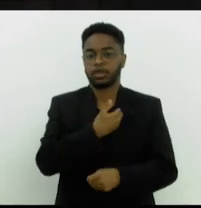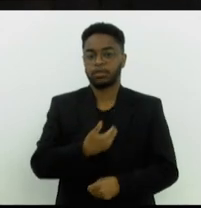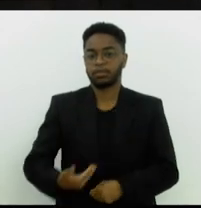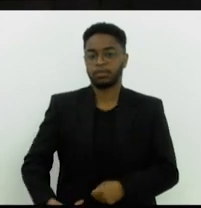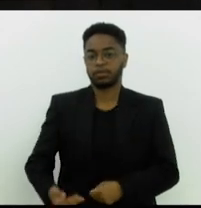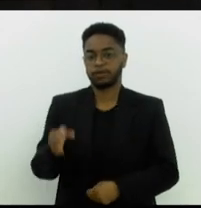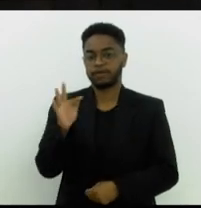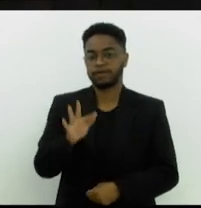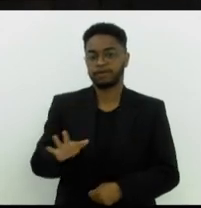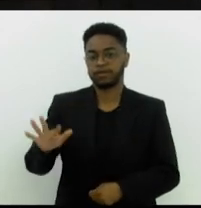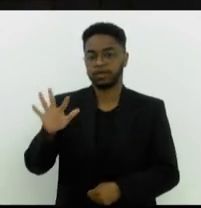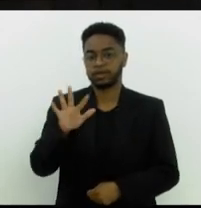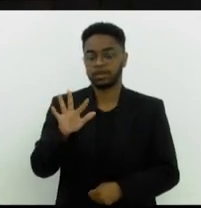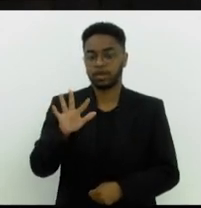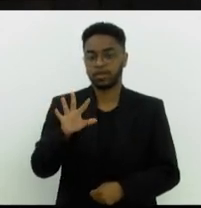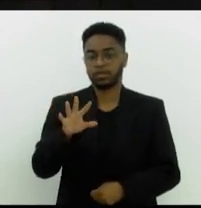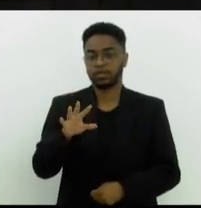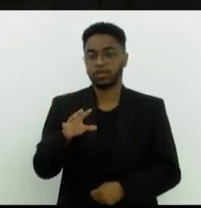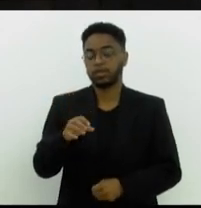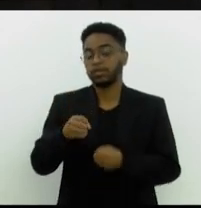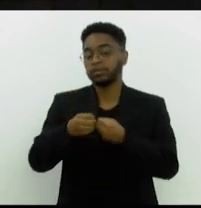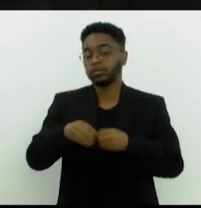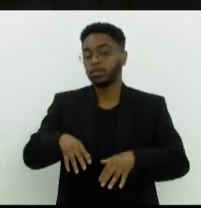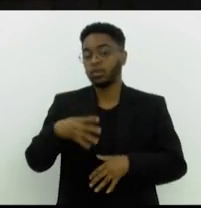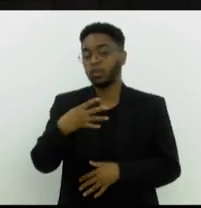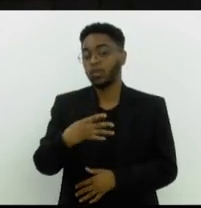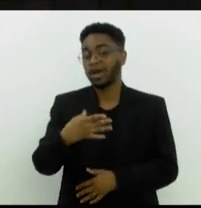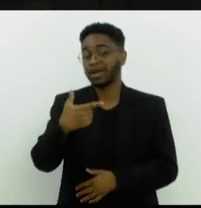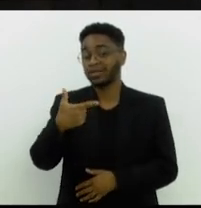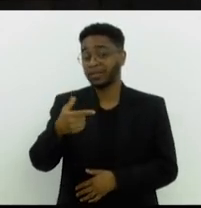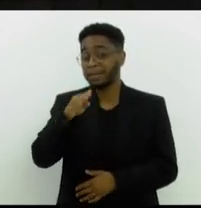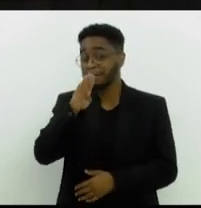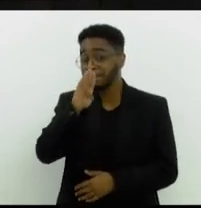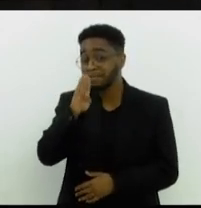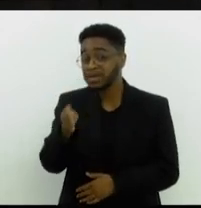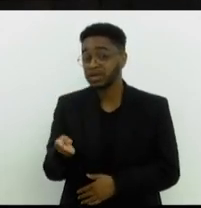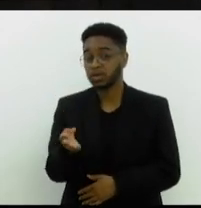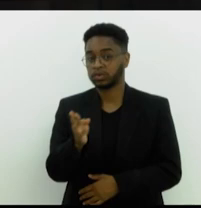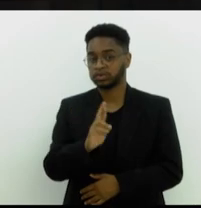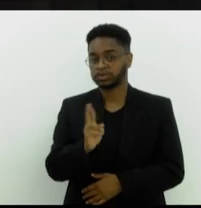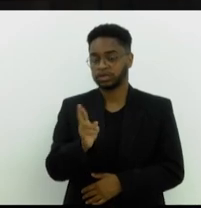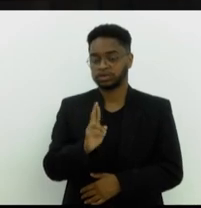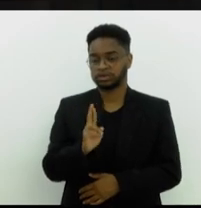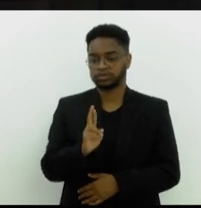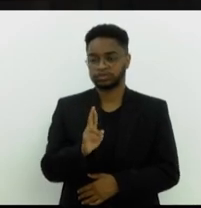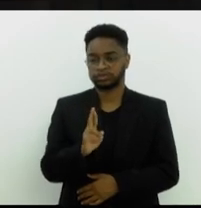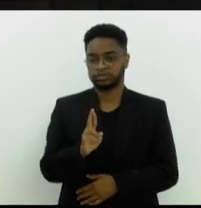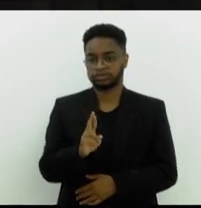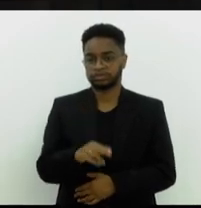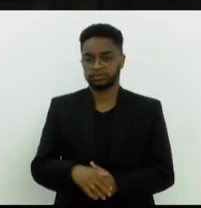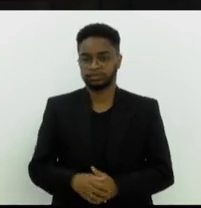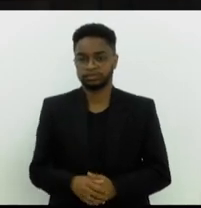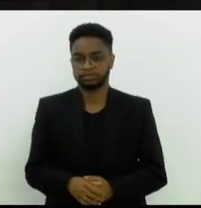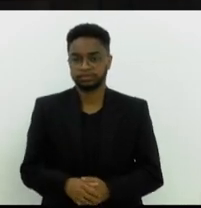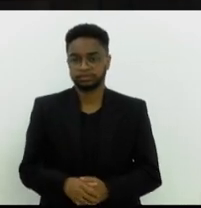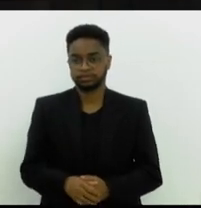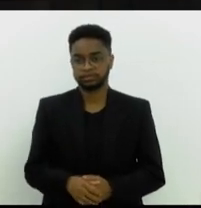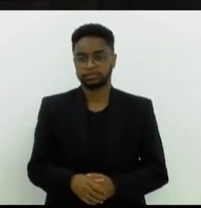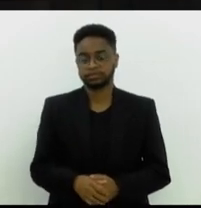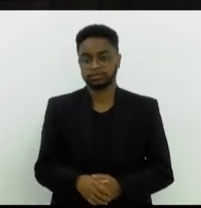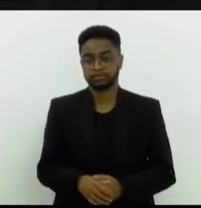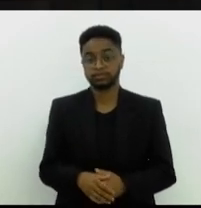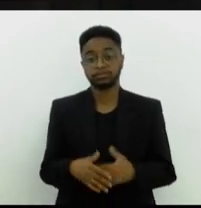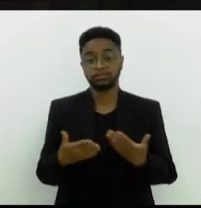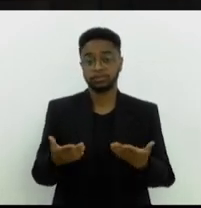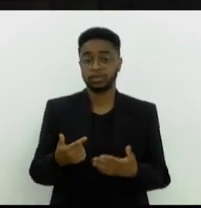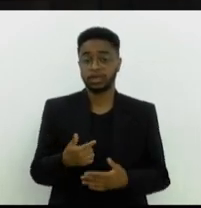federais. 42 bilhões de reais. Eu não vou pedir que a senhora